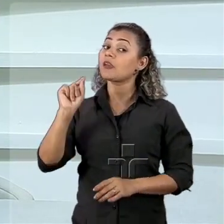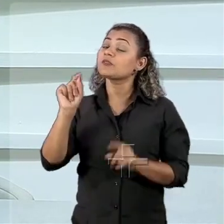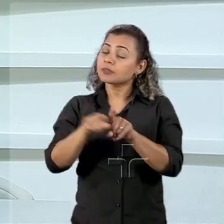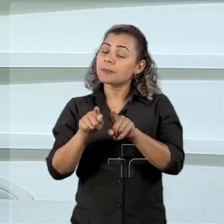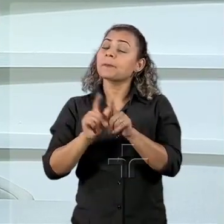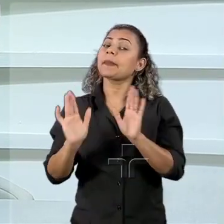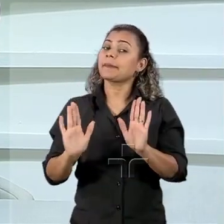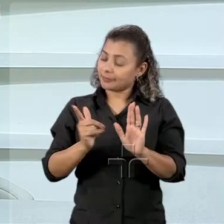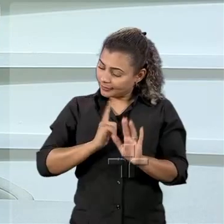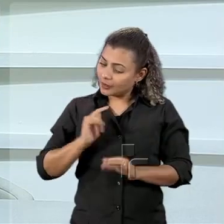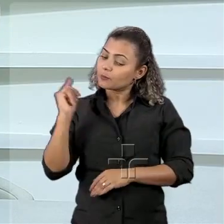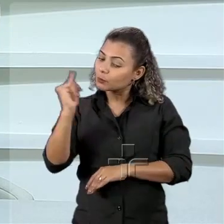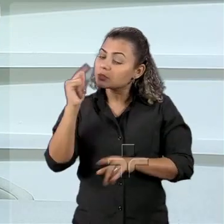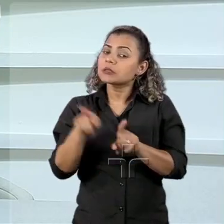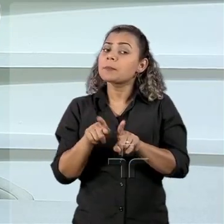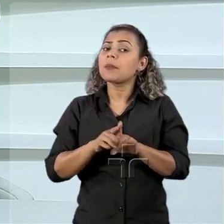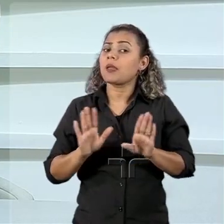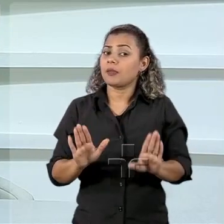Então,